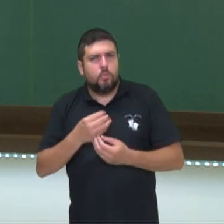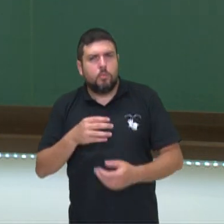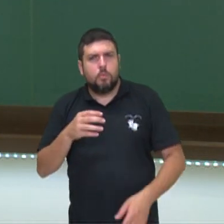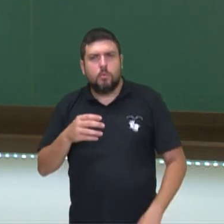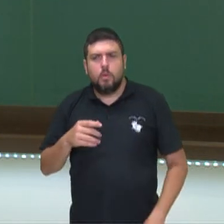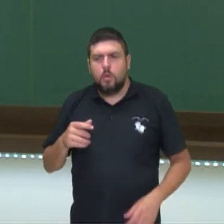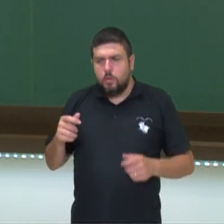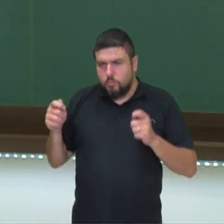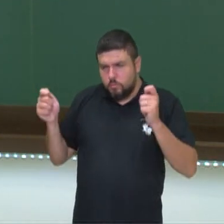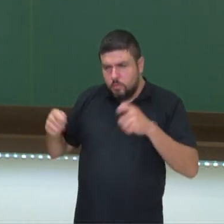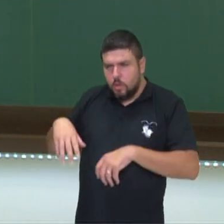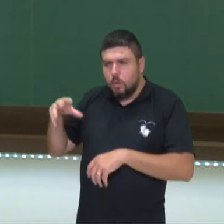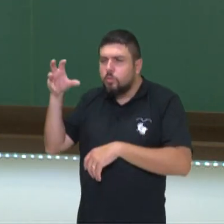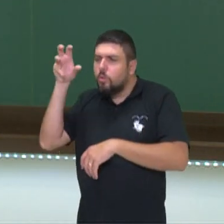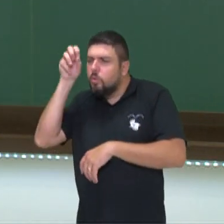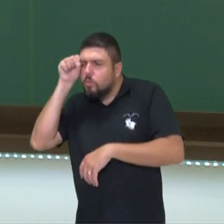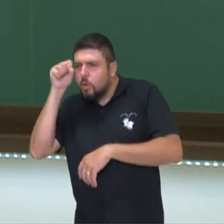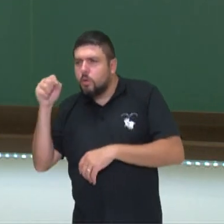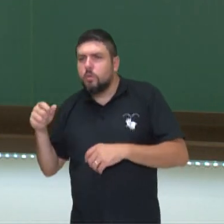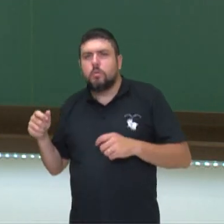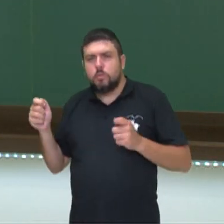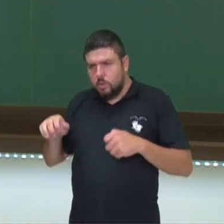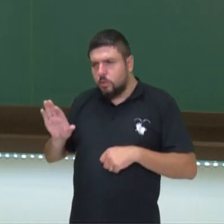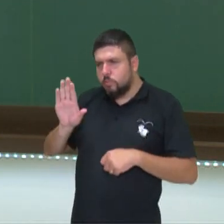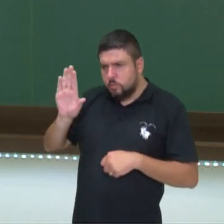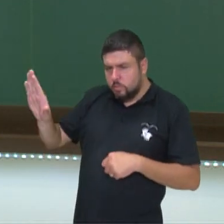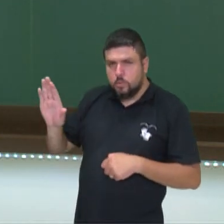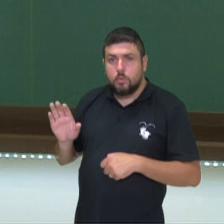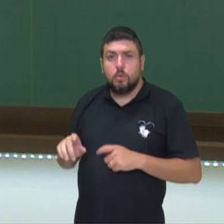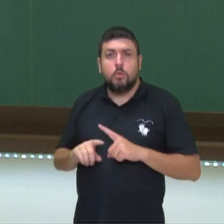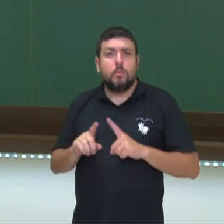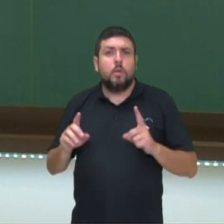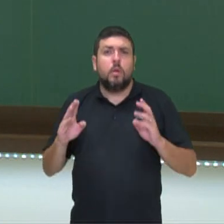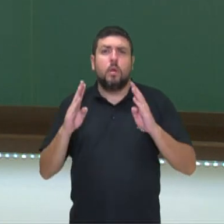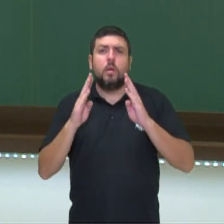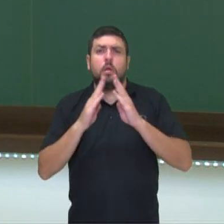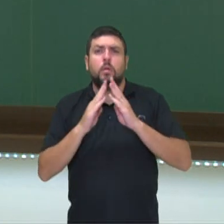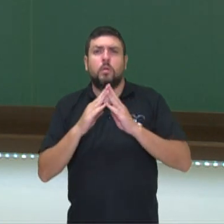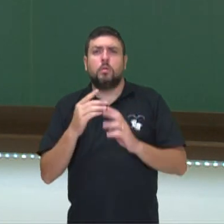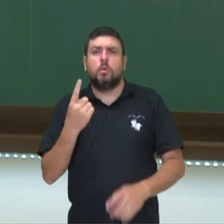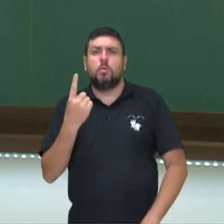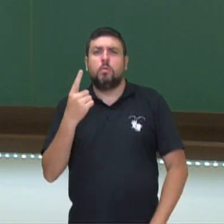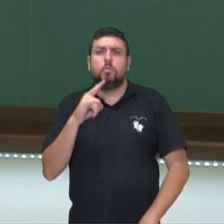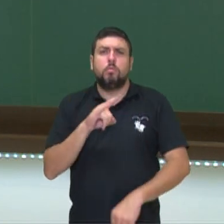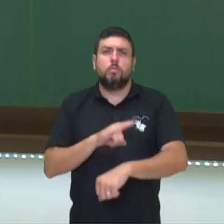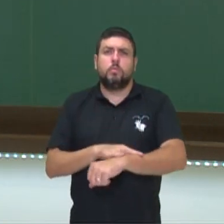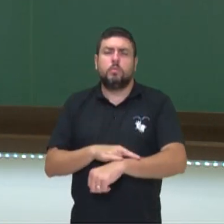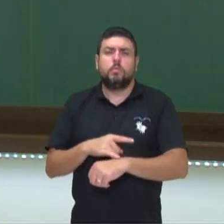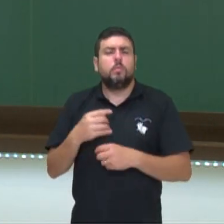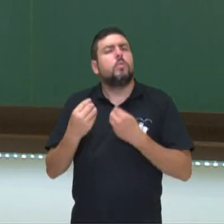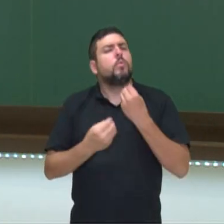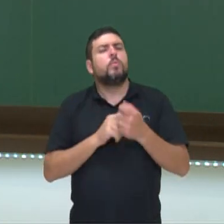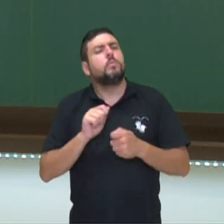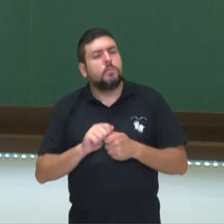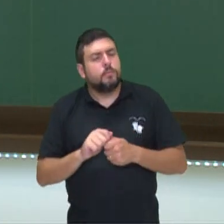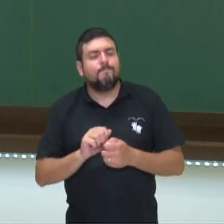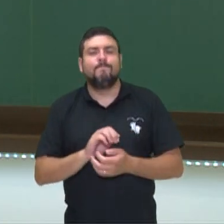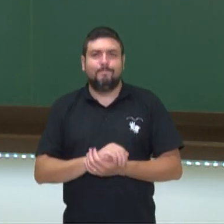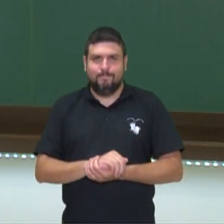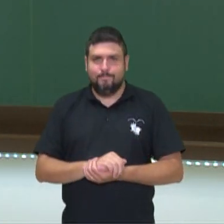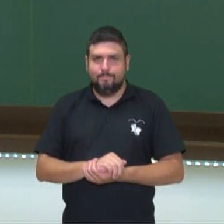gente consegue lá manter isolado, mas na nossa casa só tem um banheiro. E agora, o que tem que ser feito? Pois